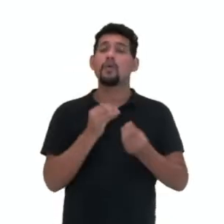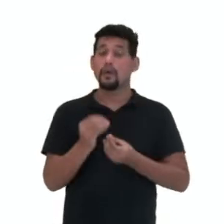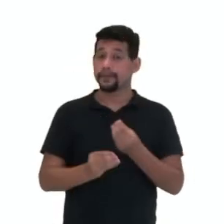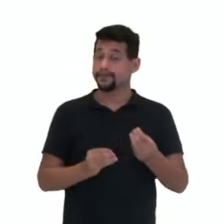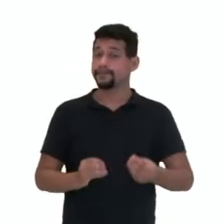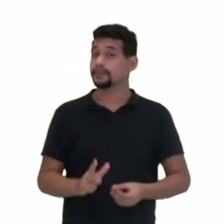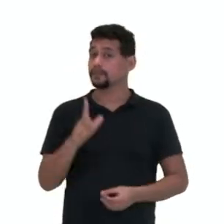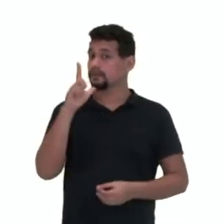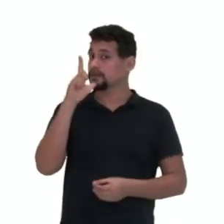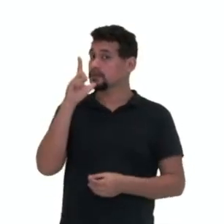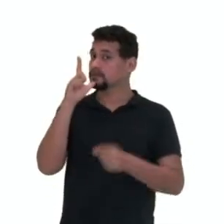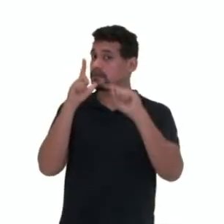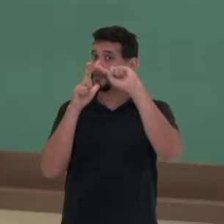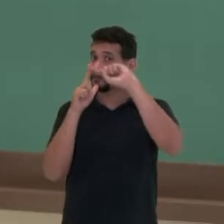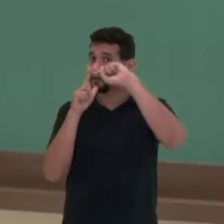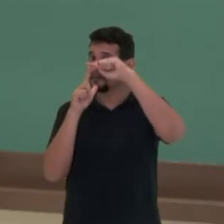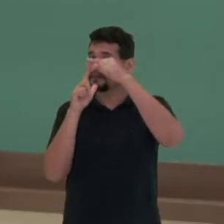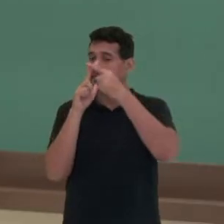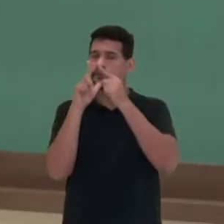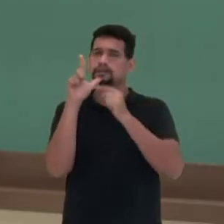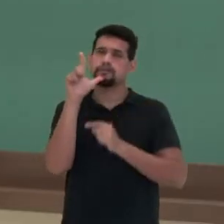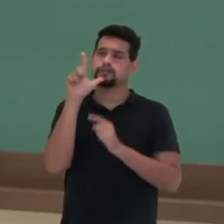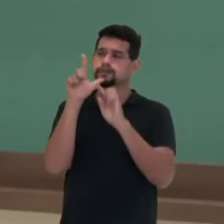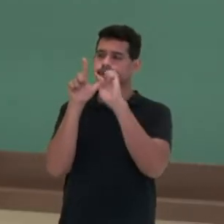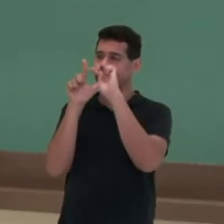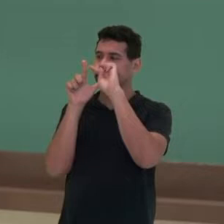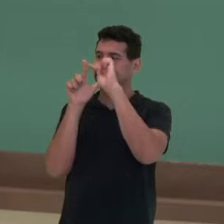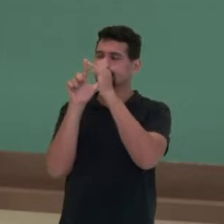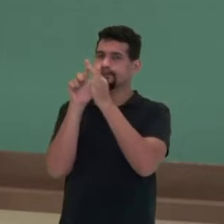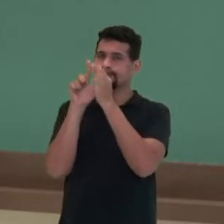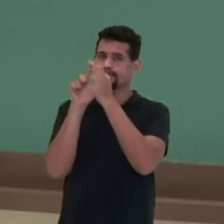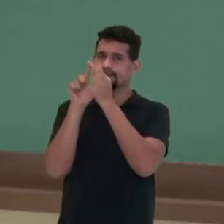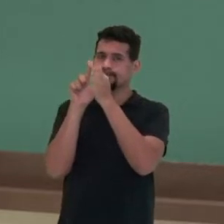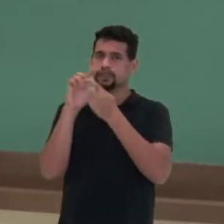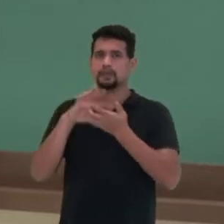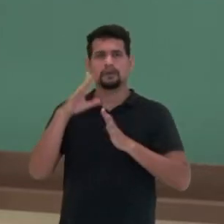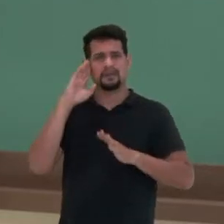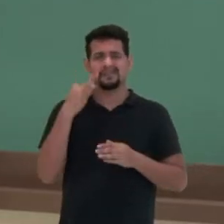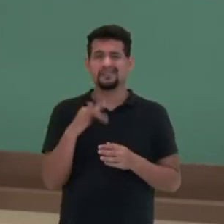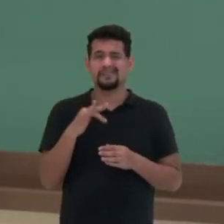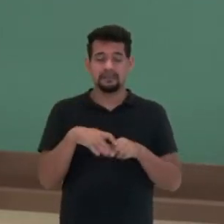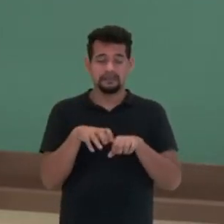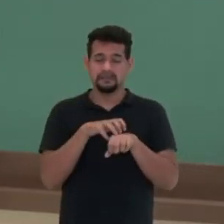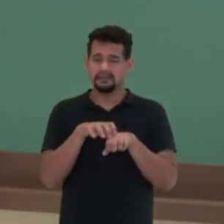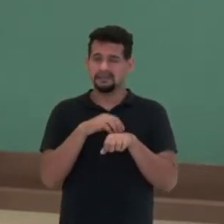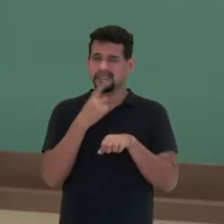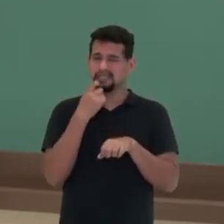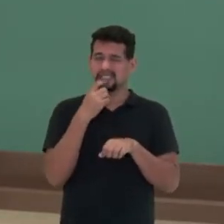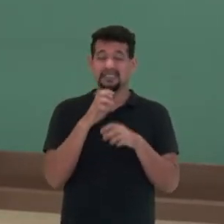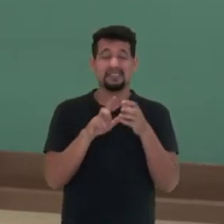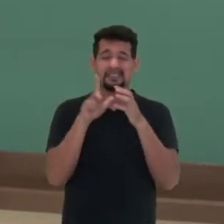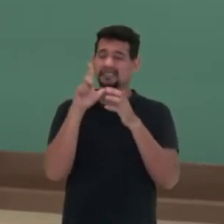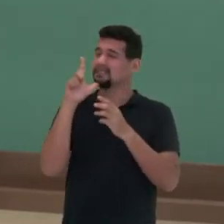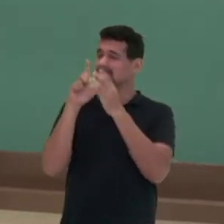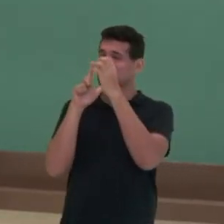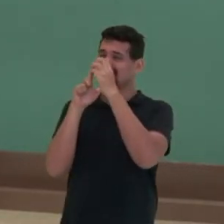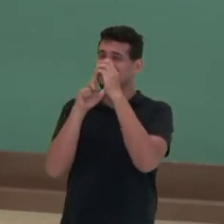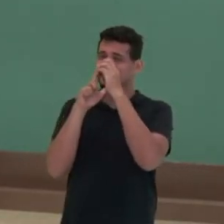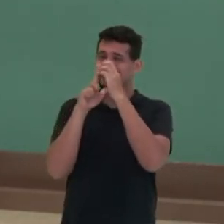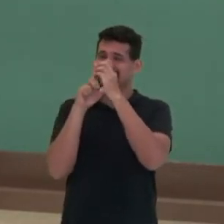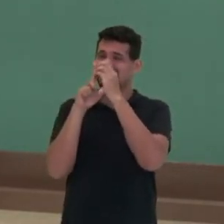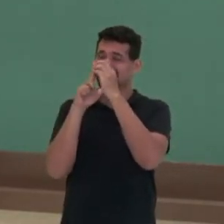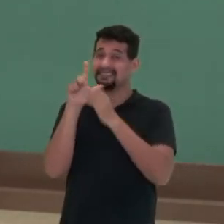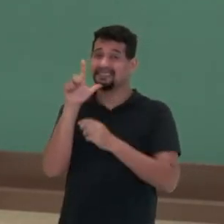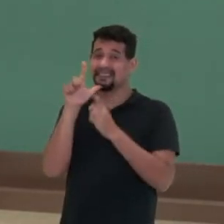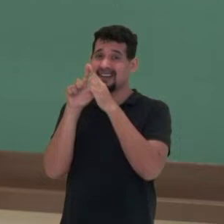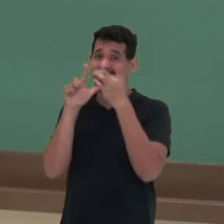do pênis. Vai formar uma feridinha vermelhinha, né? Com coceira. E